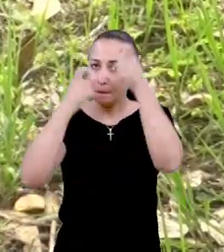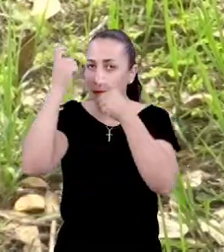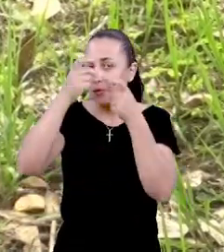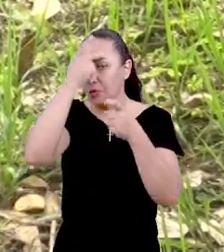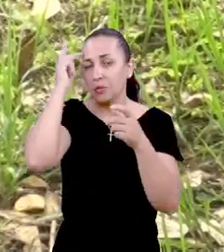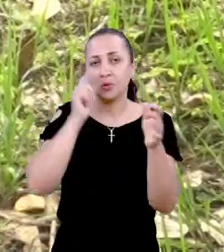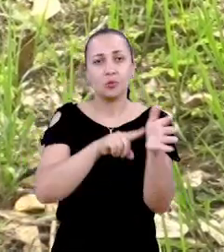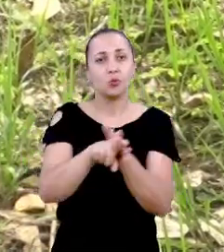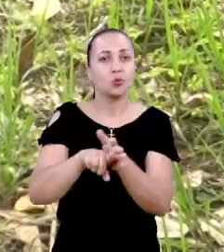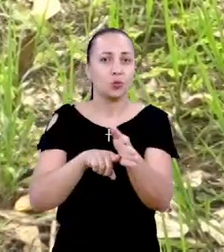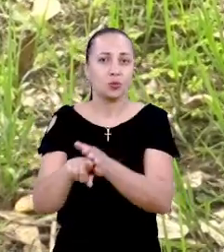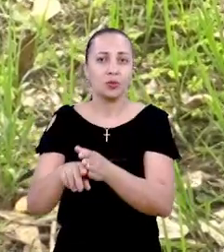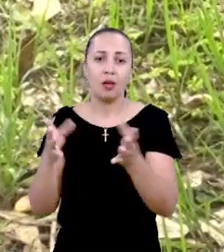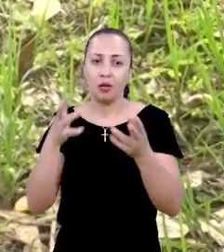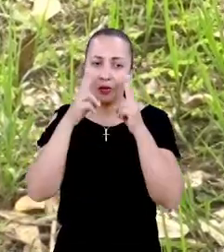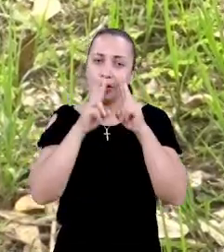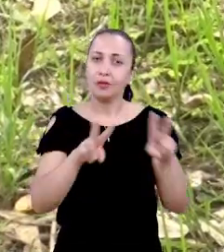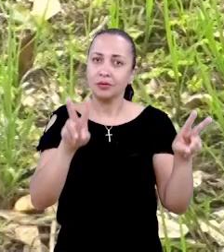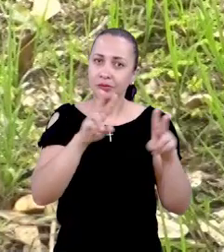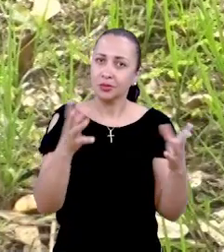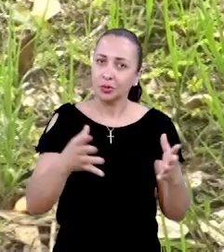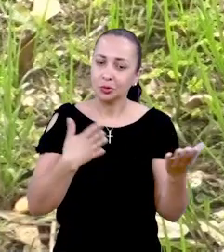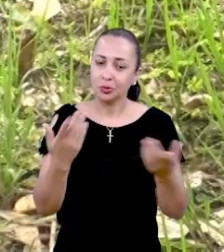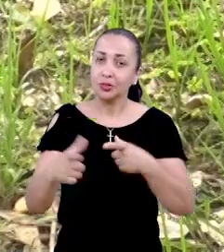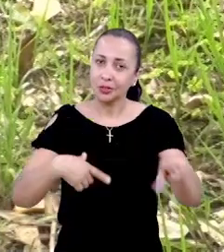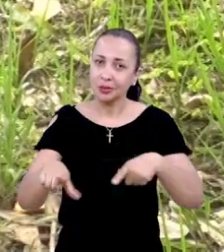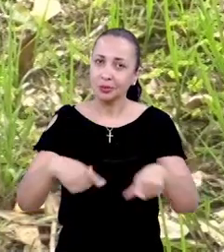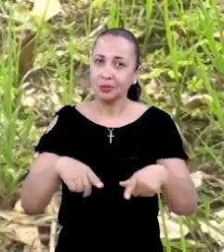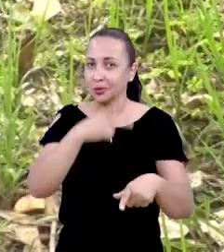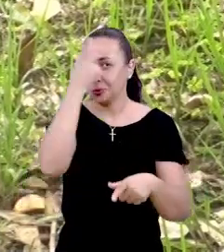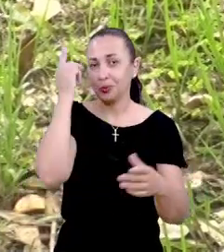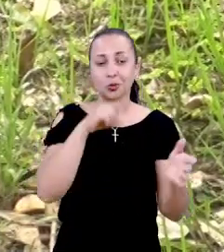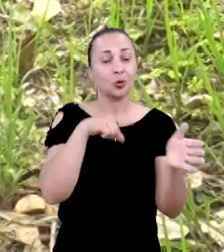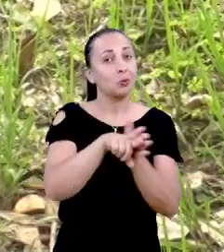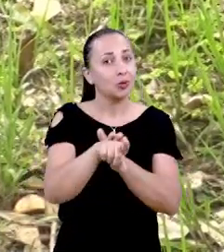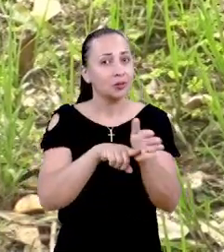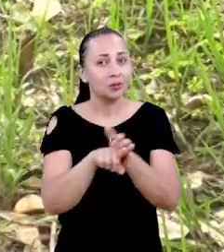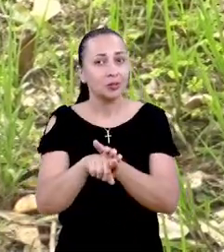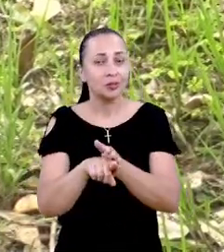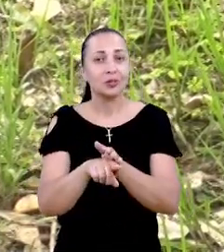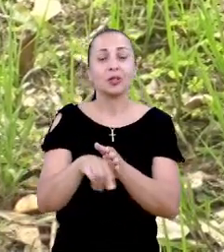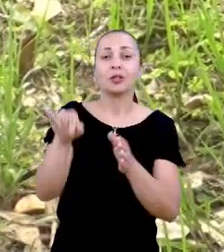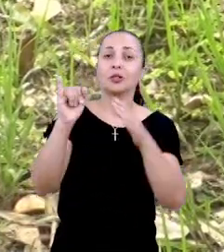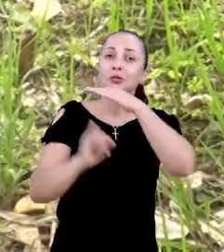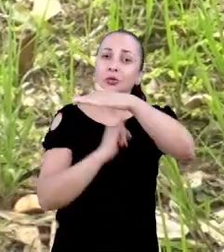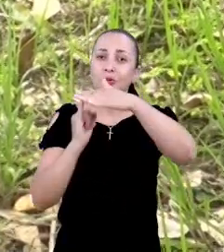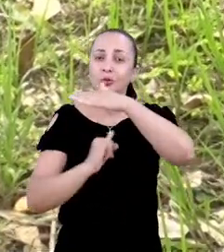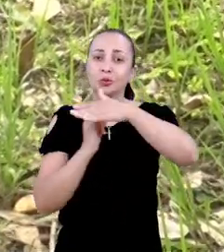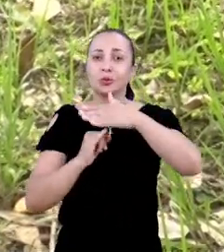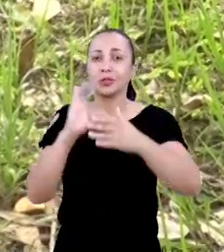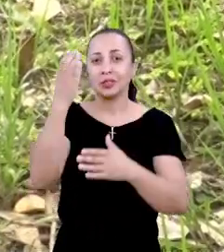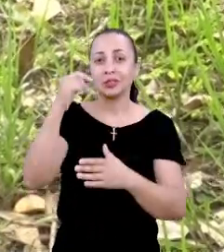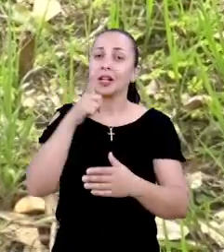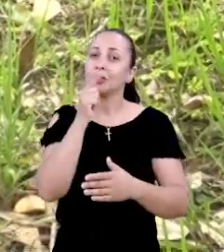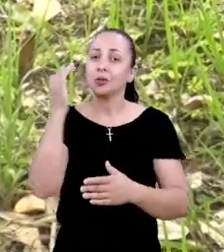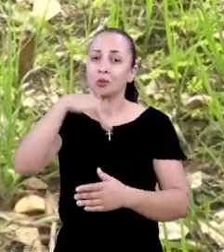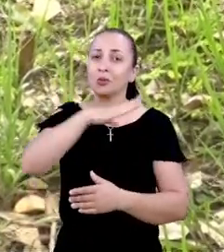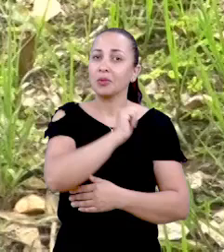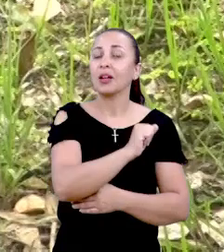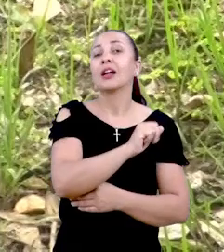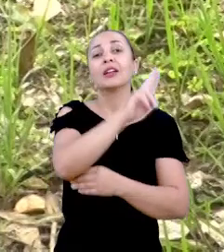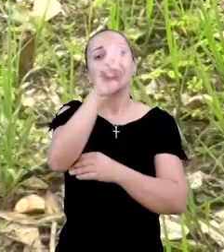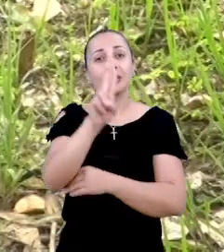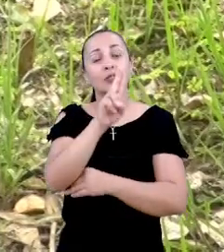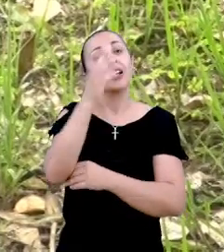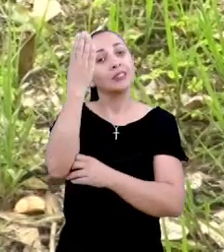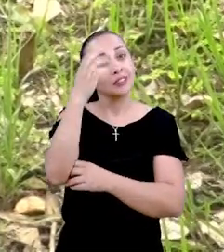preocupa os cientistas. E você vai conferir agora o trabalho de pesquisadores do Instituto de Ciências do Mar, da Universidade Federal do